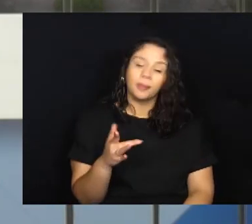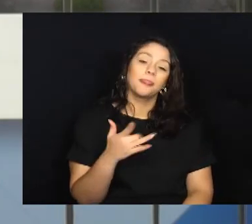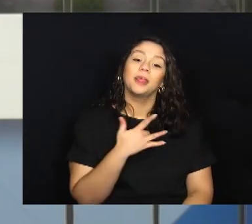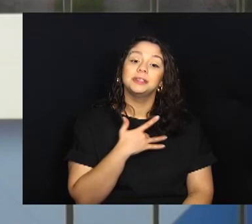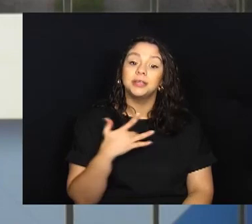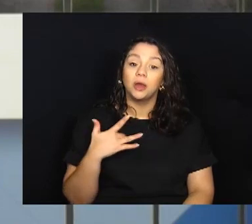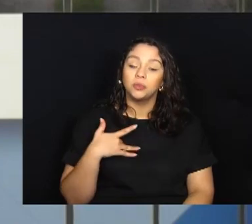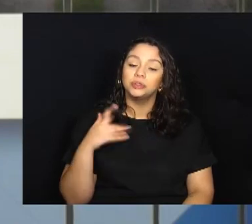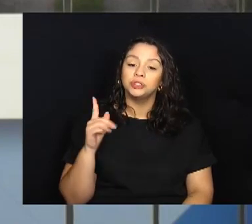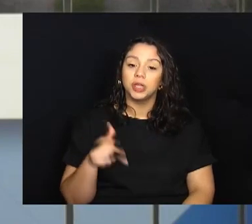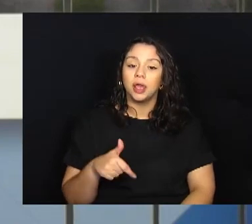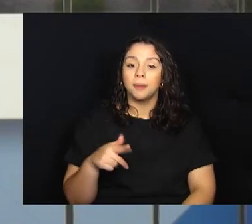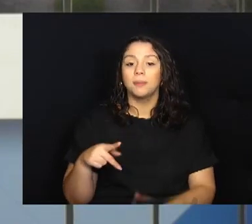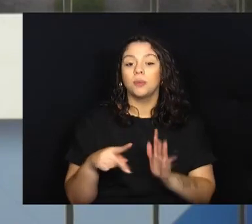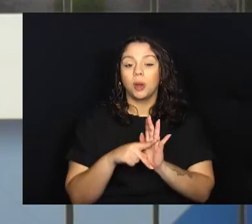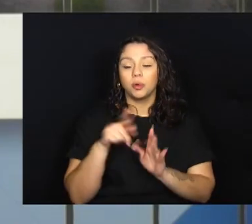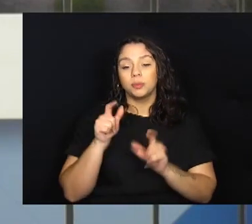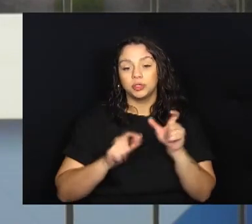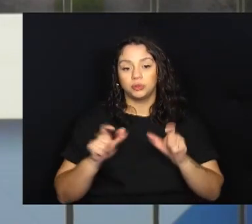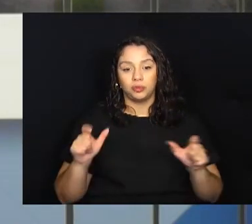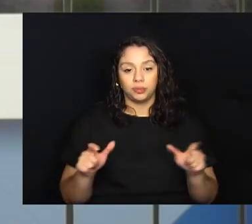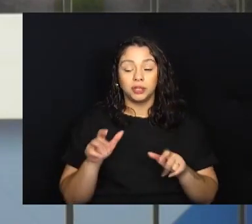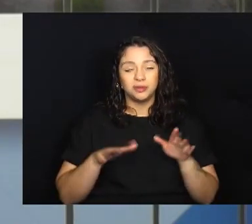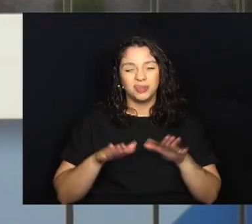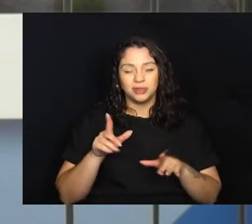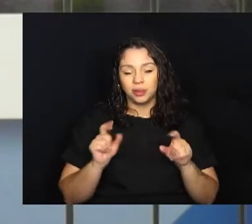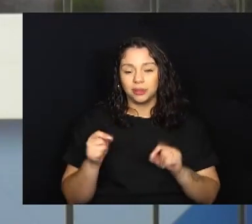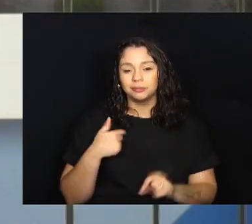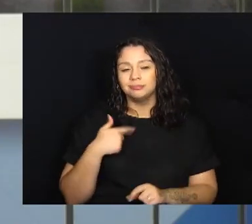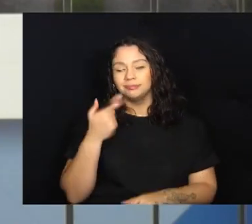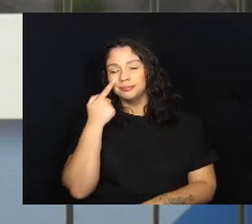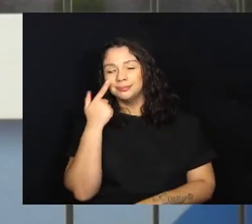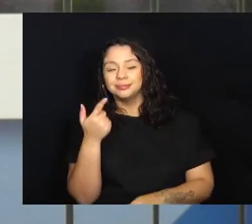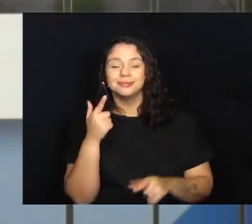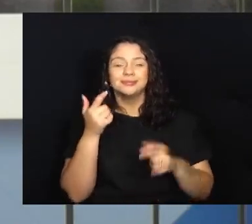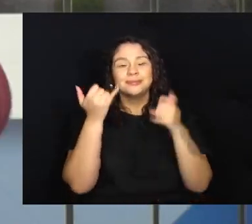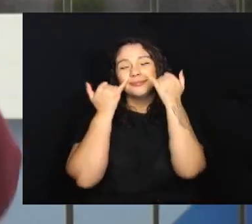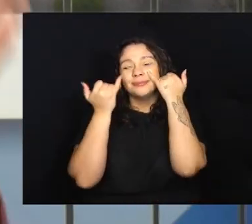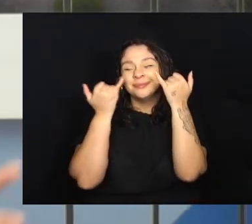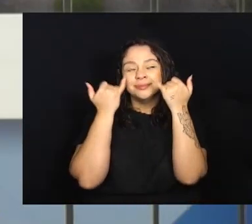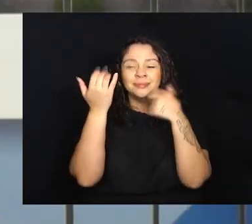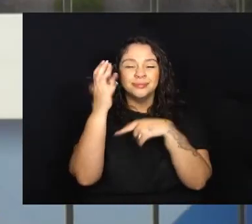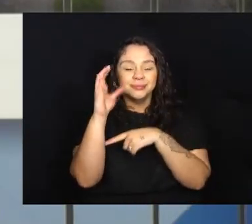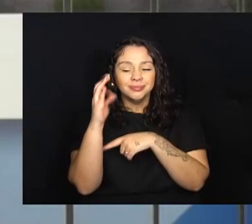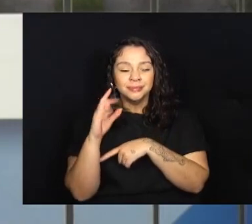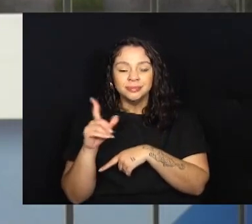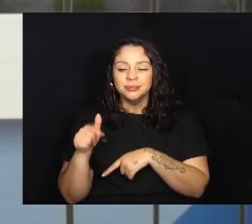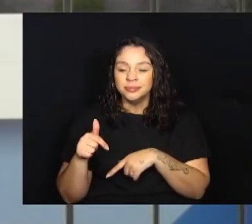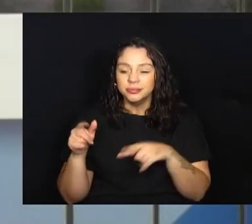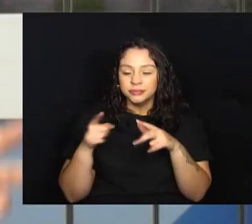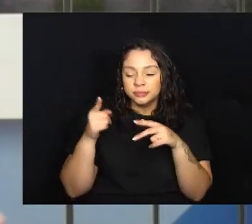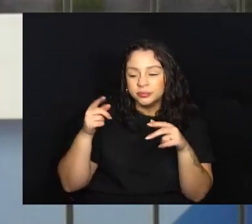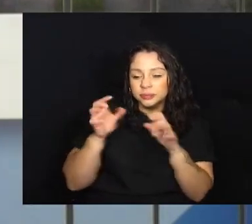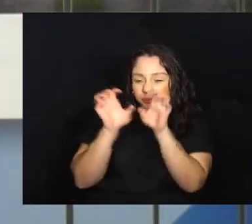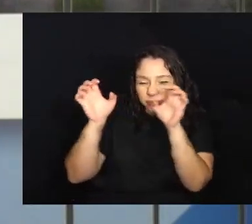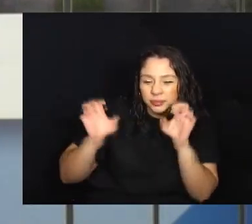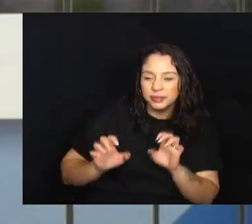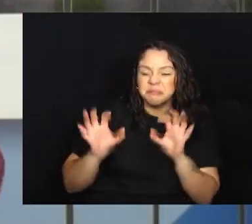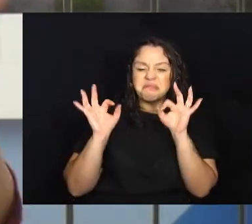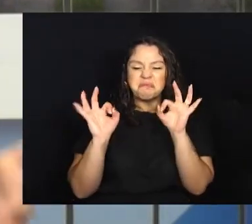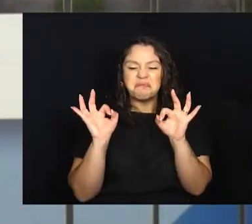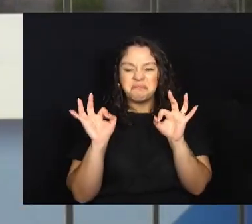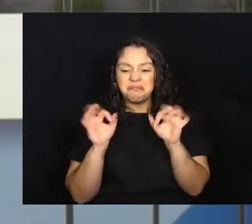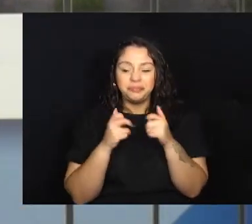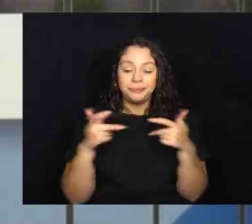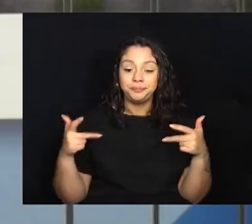com pessoas. Muitas vezes eu vejo algumas propagandas assim, né, que, super equipamentos,